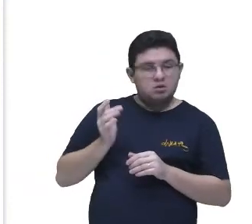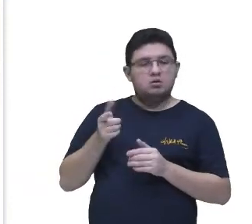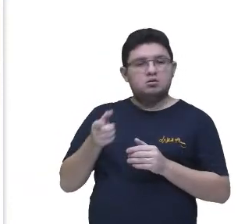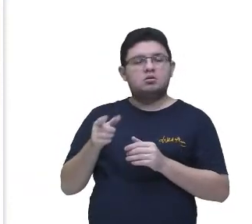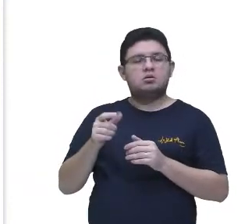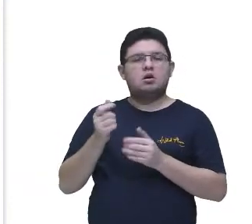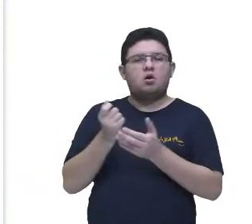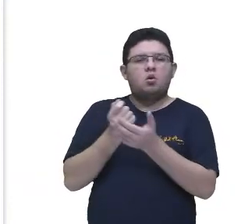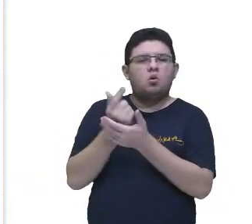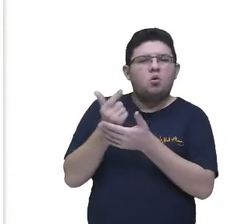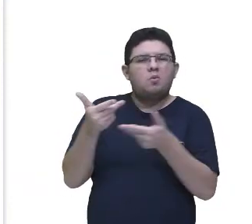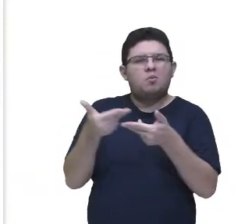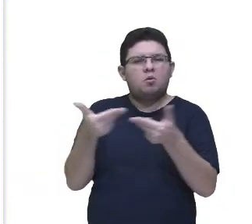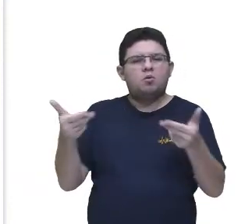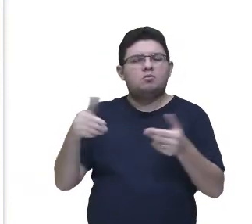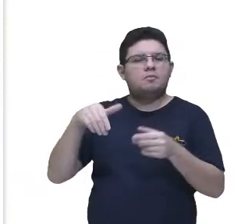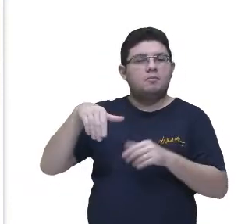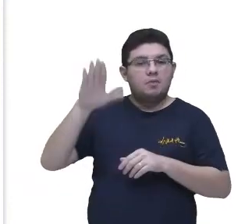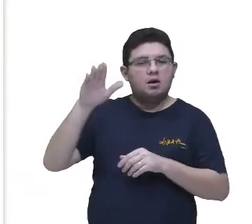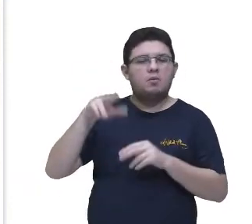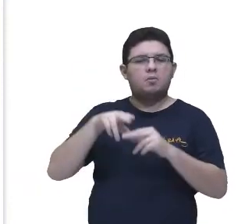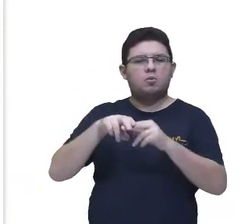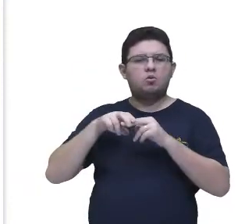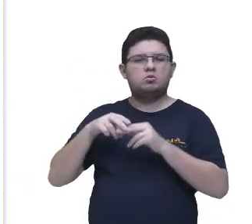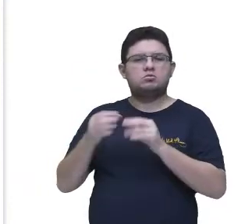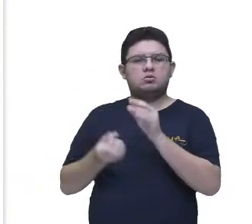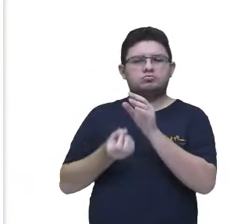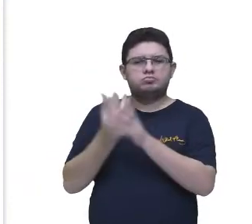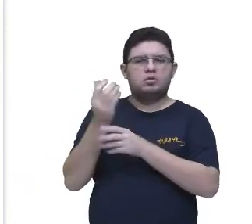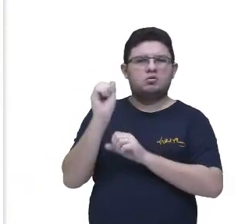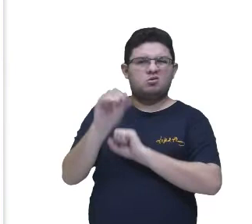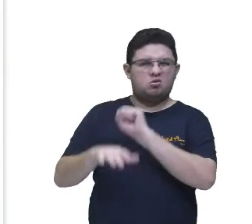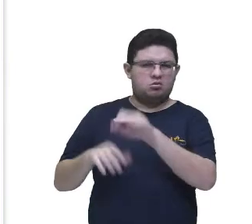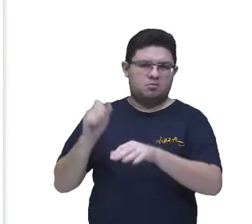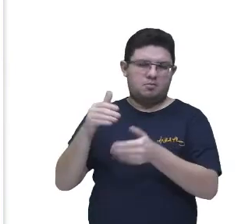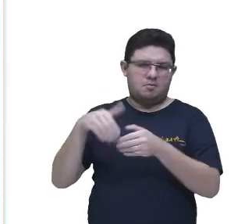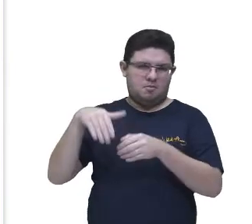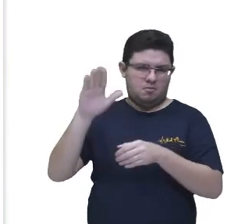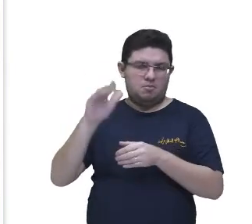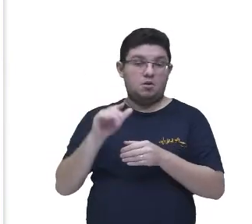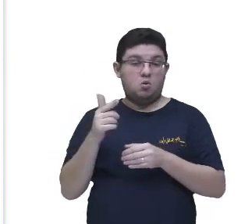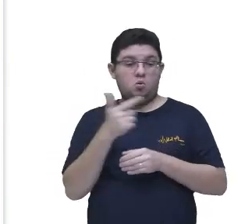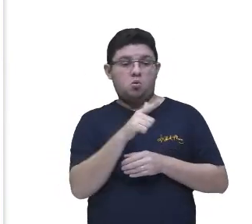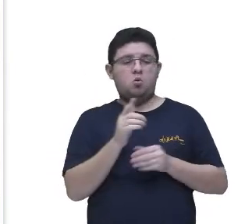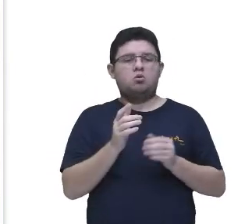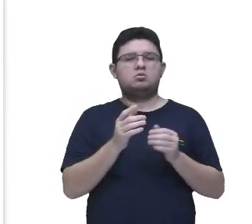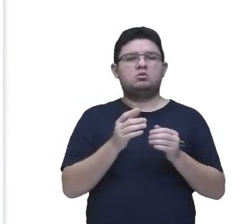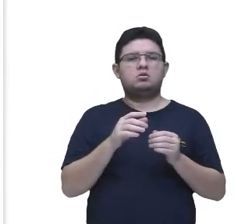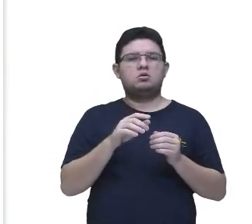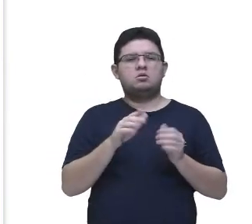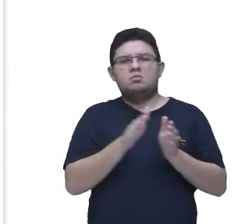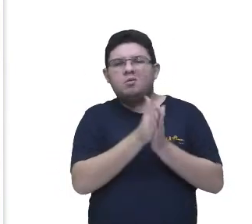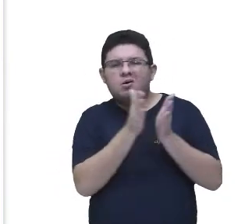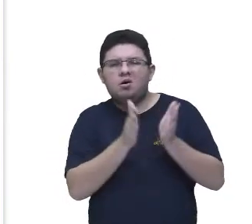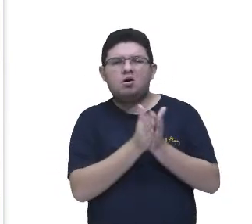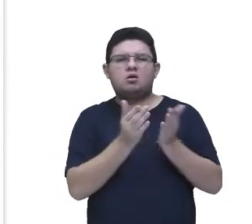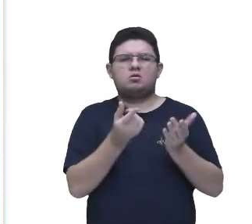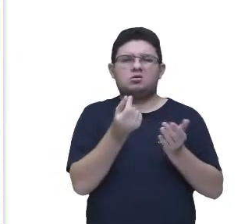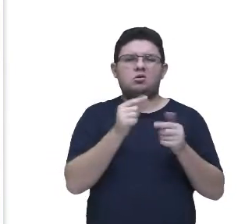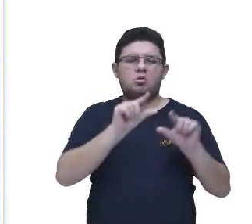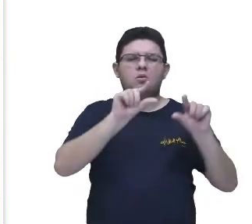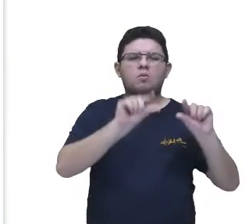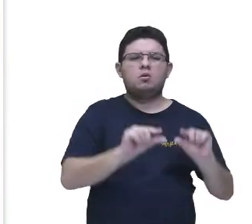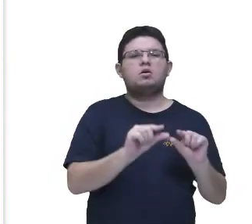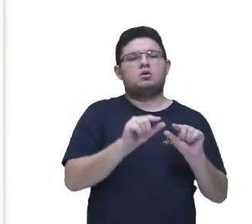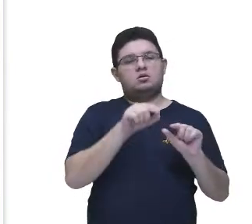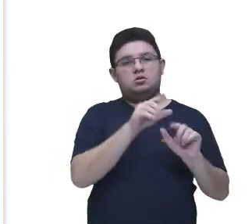comprando, consumindo muito mais e, por consequência, produzindo muito mais lixo. As classes que possuem menos poder aquisitivo, ou seja, um menor poder